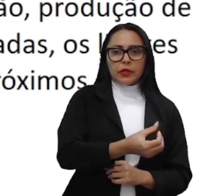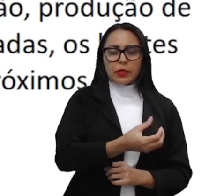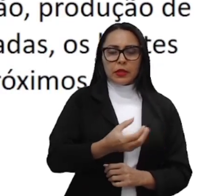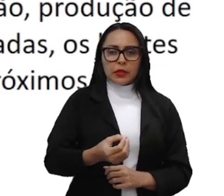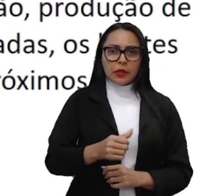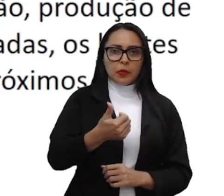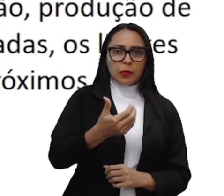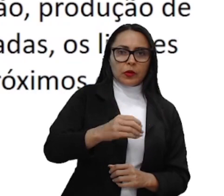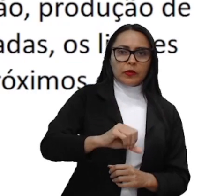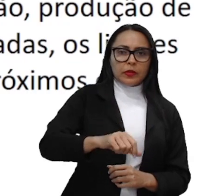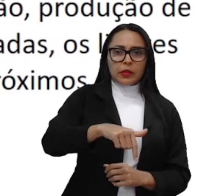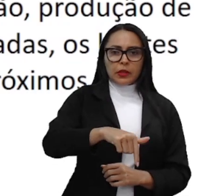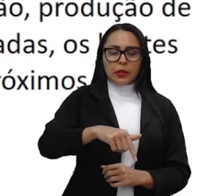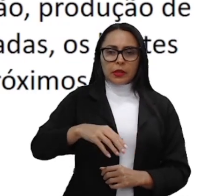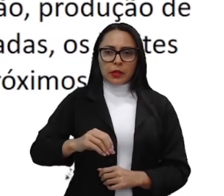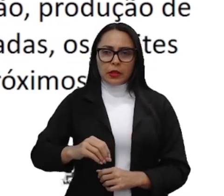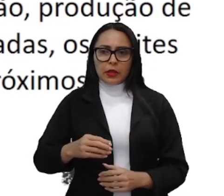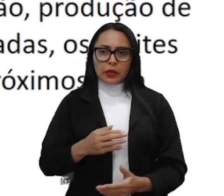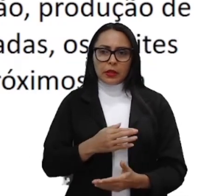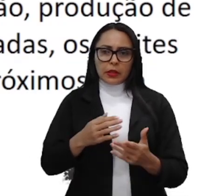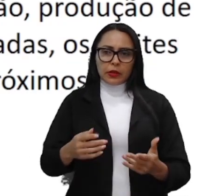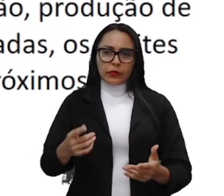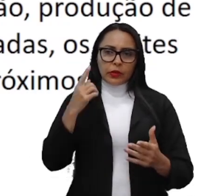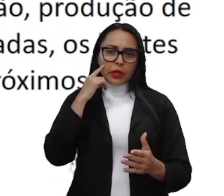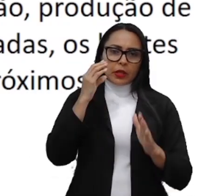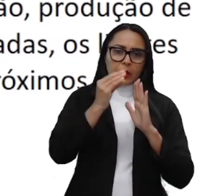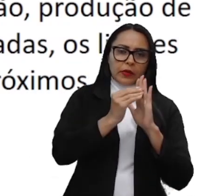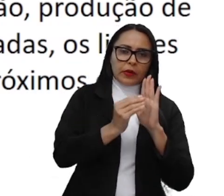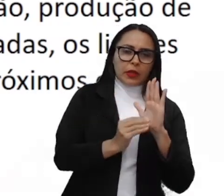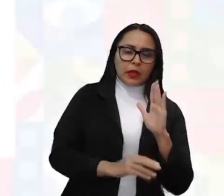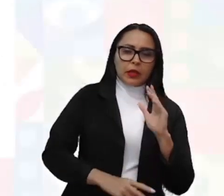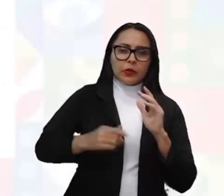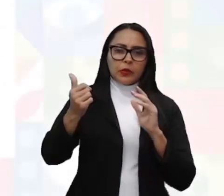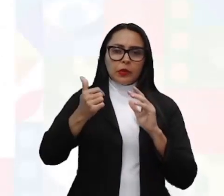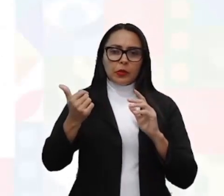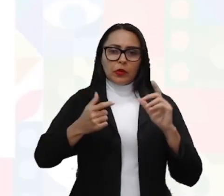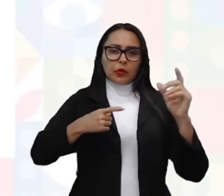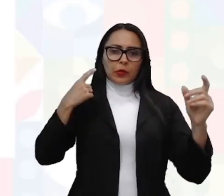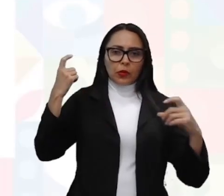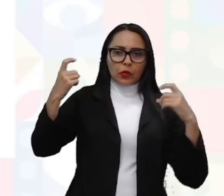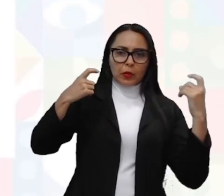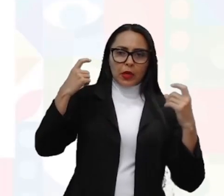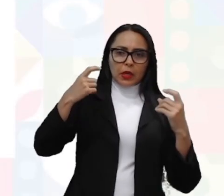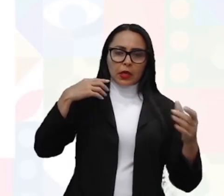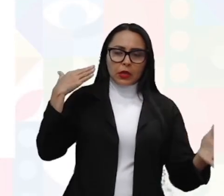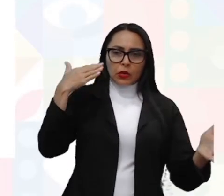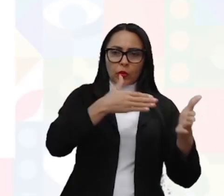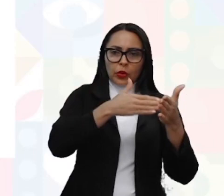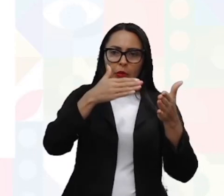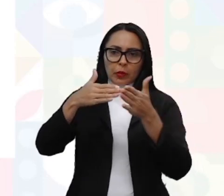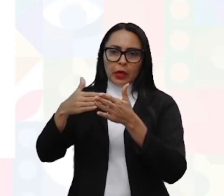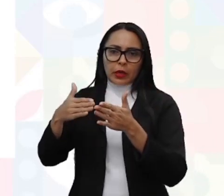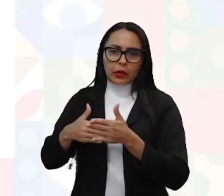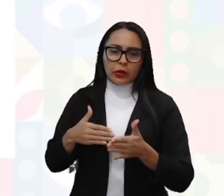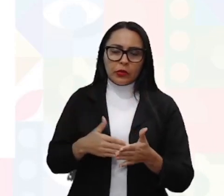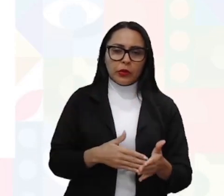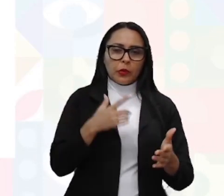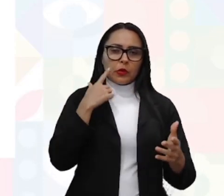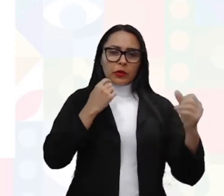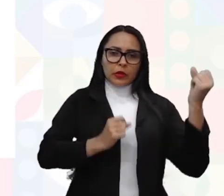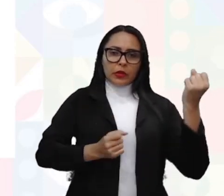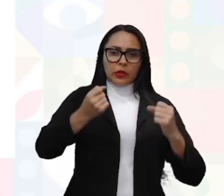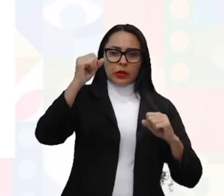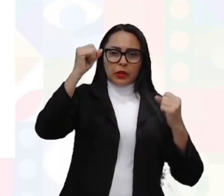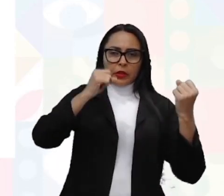e 1970, foram reveladas as primeiras preocupações com os impactos dos processos de produção industrial